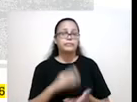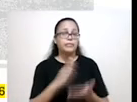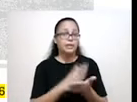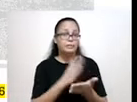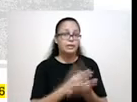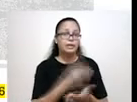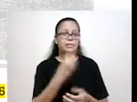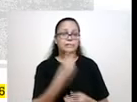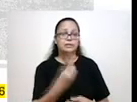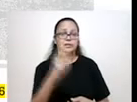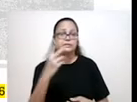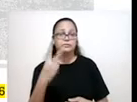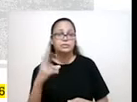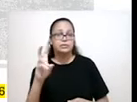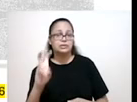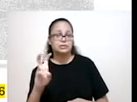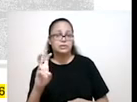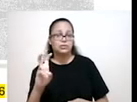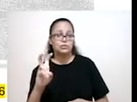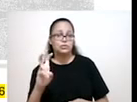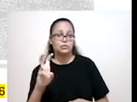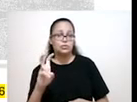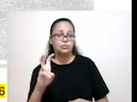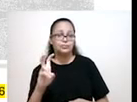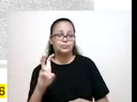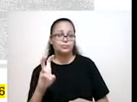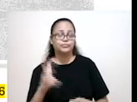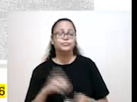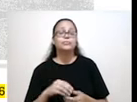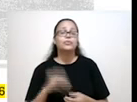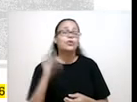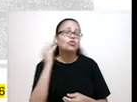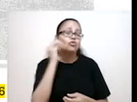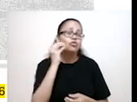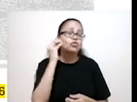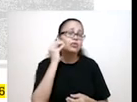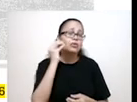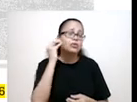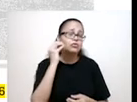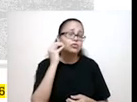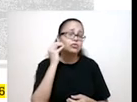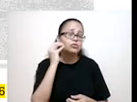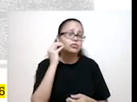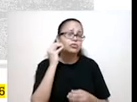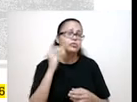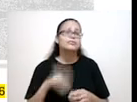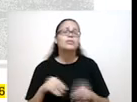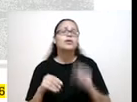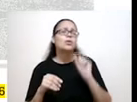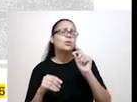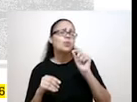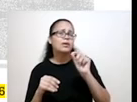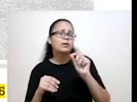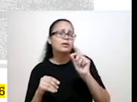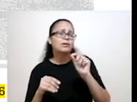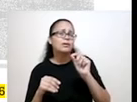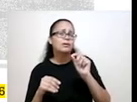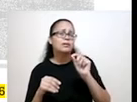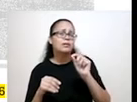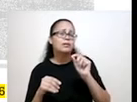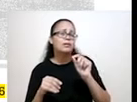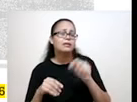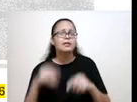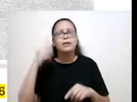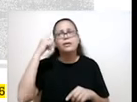Página 125. O método científico. O método defendido e utilizado